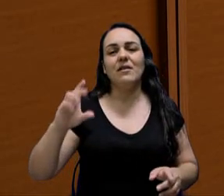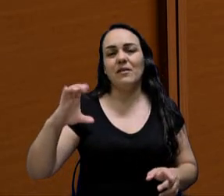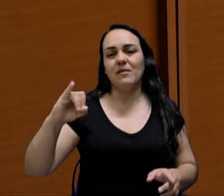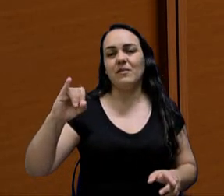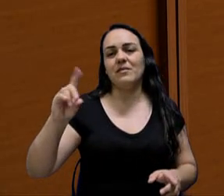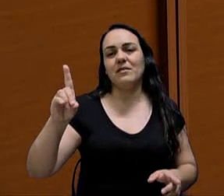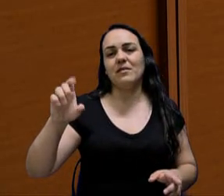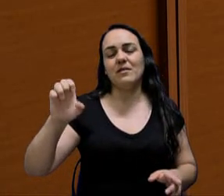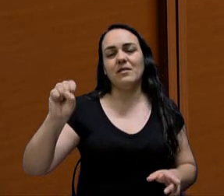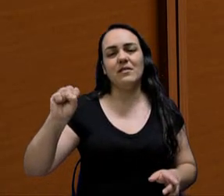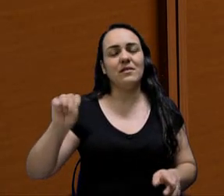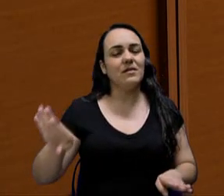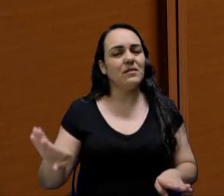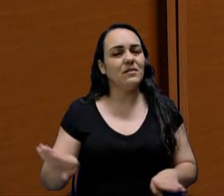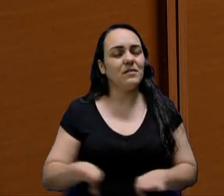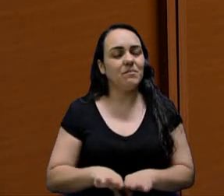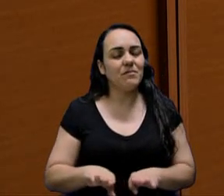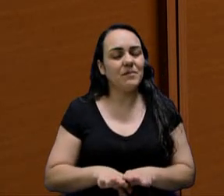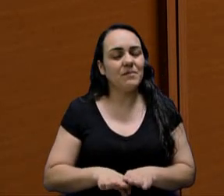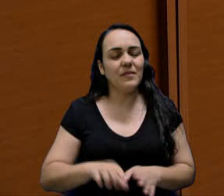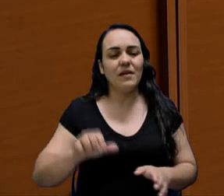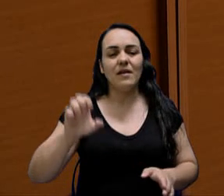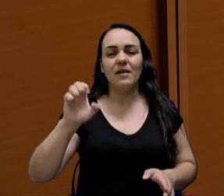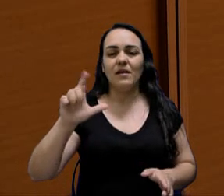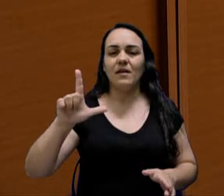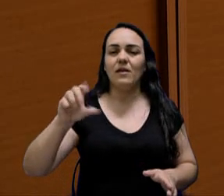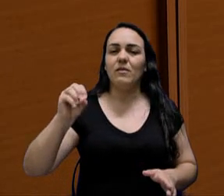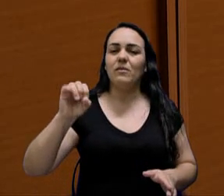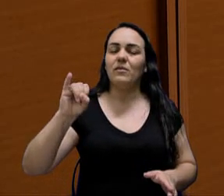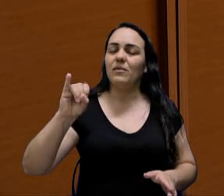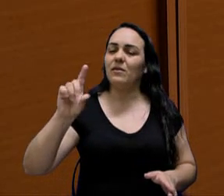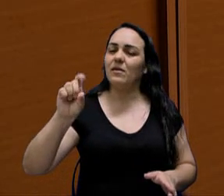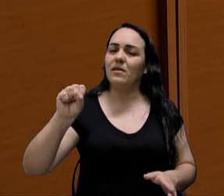Heloísa. São pessoas que eu convivo